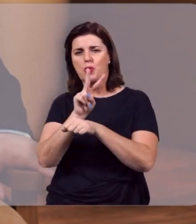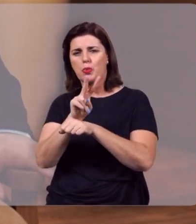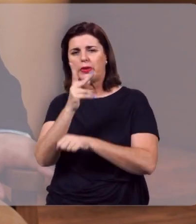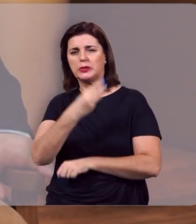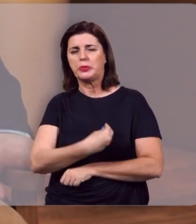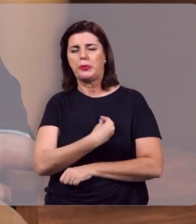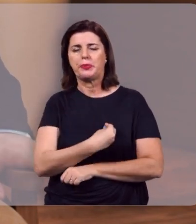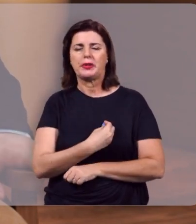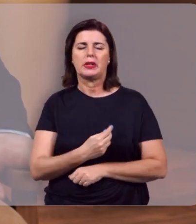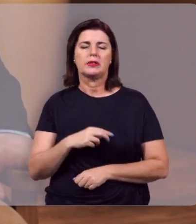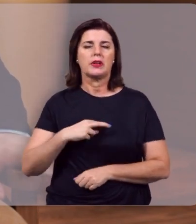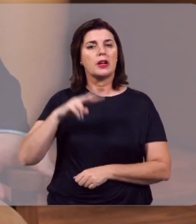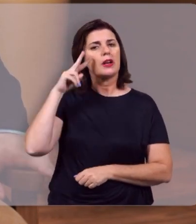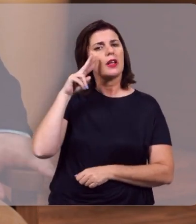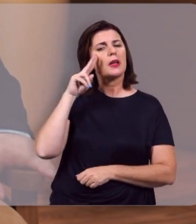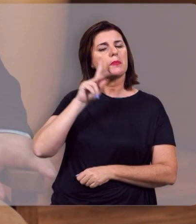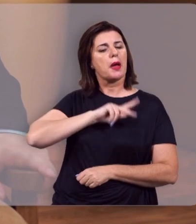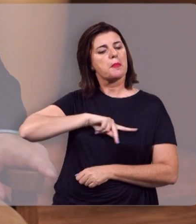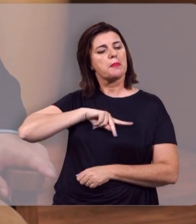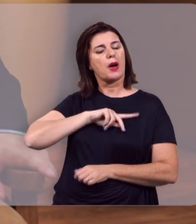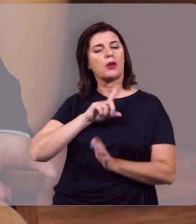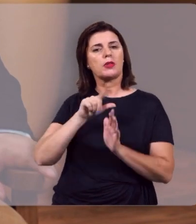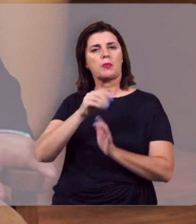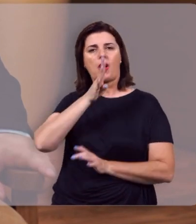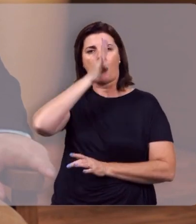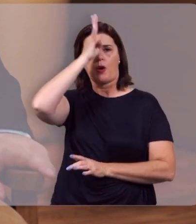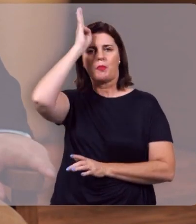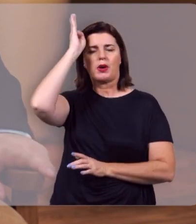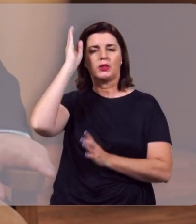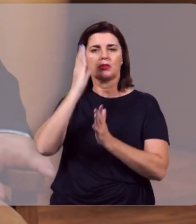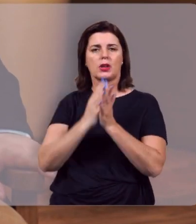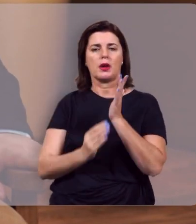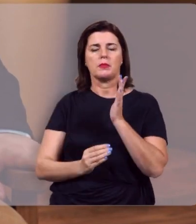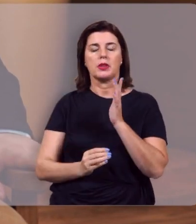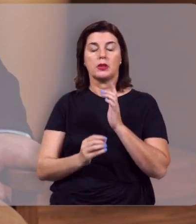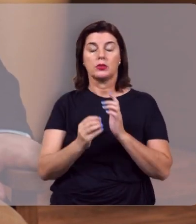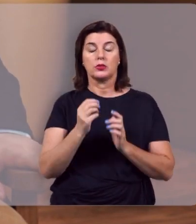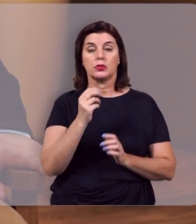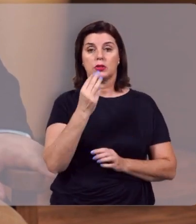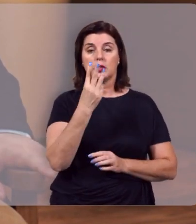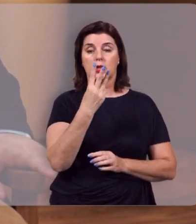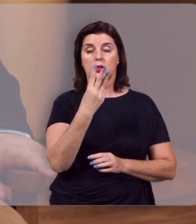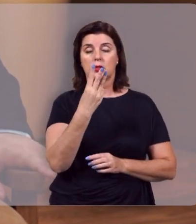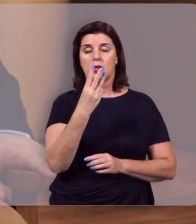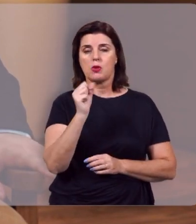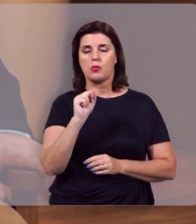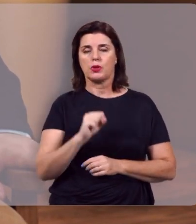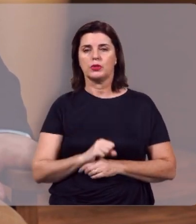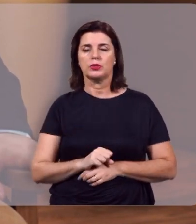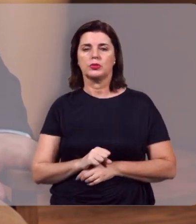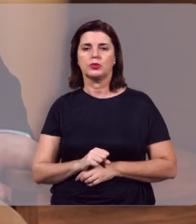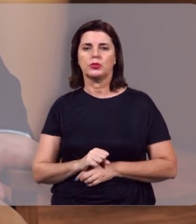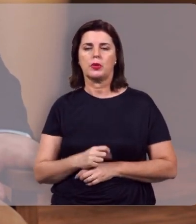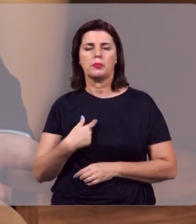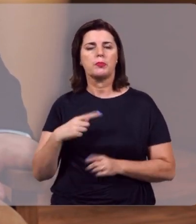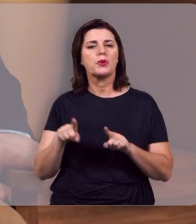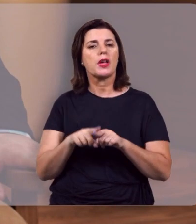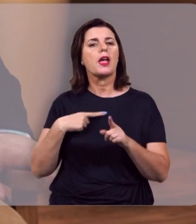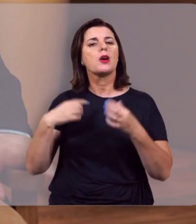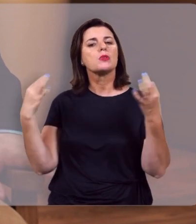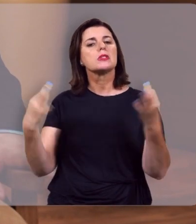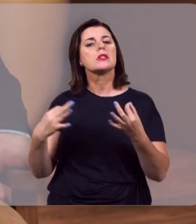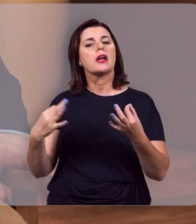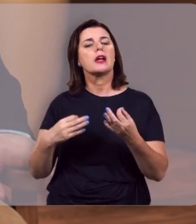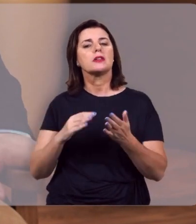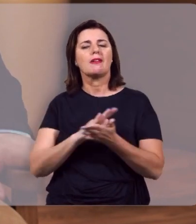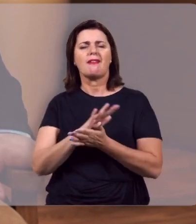devemos lembrar, querido reverendo Rodrigo, do que Paulo diz depois em Romanos, a partir do versículo 38 do capítulo 8. Porque eu estou bem